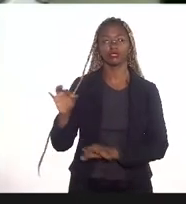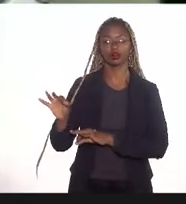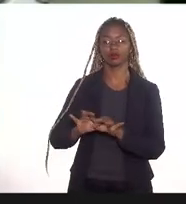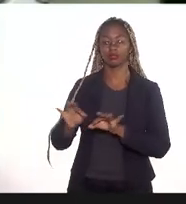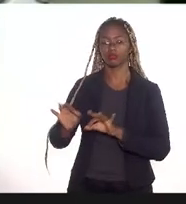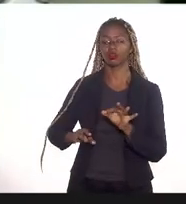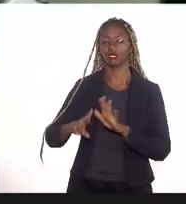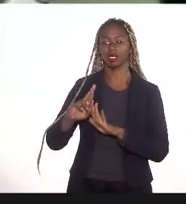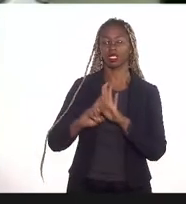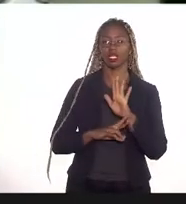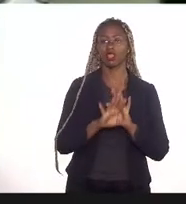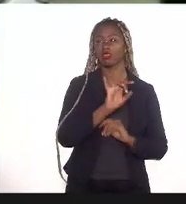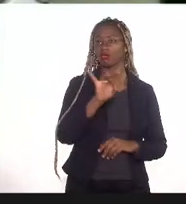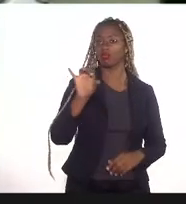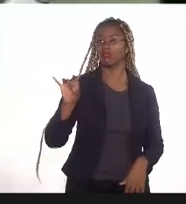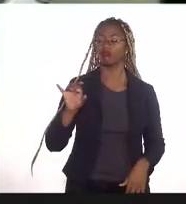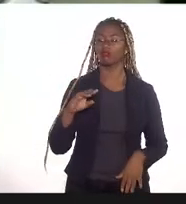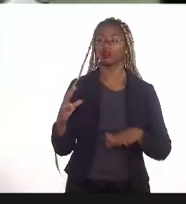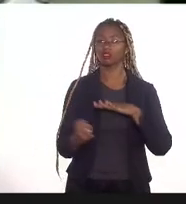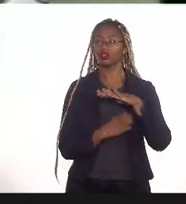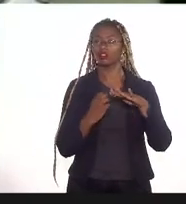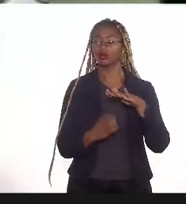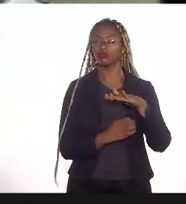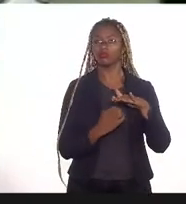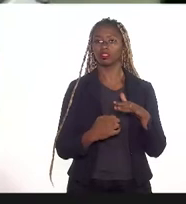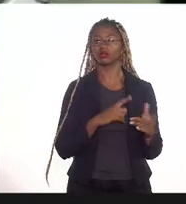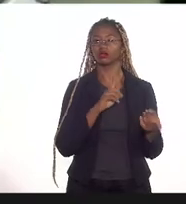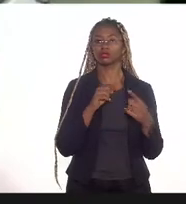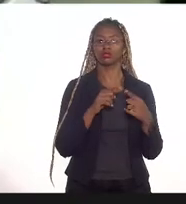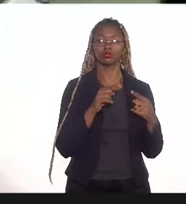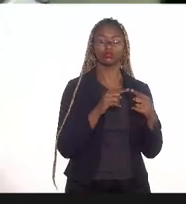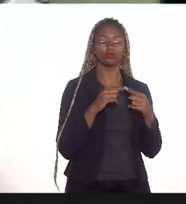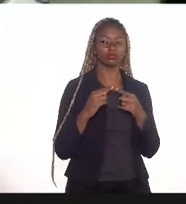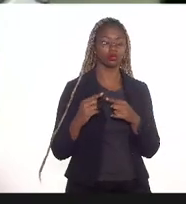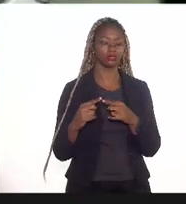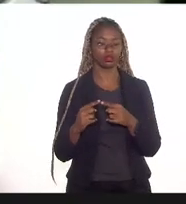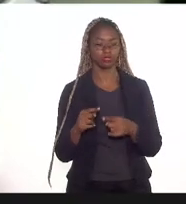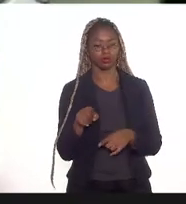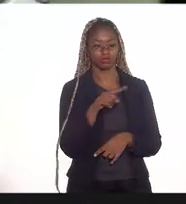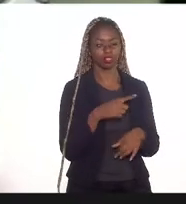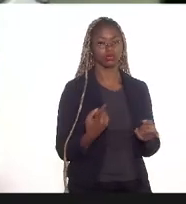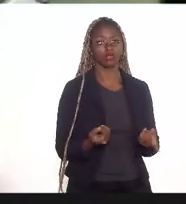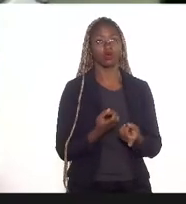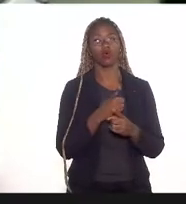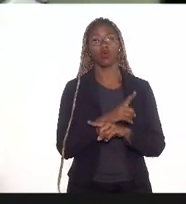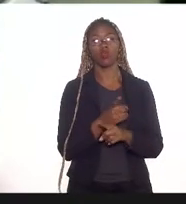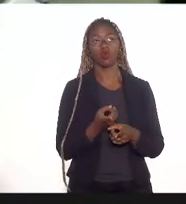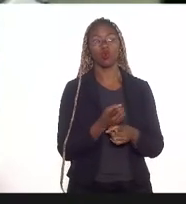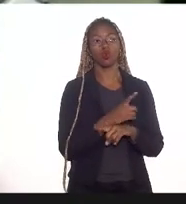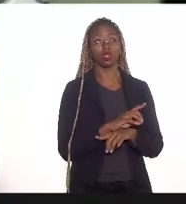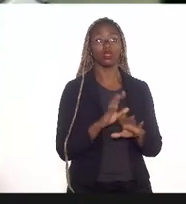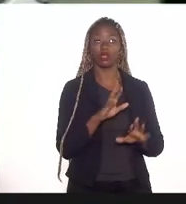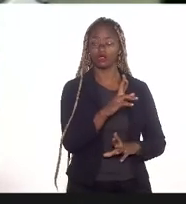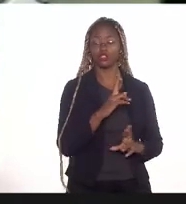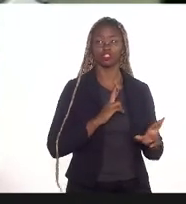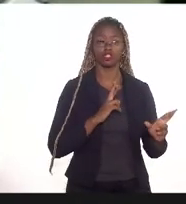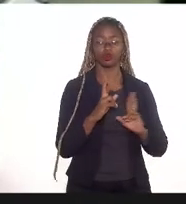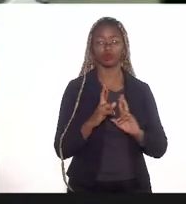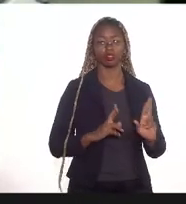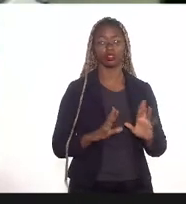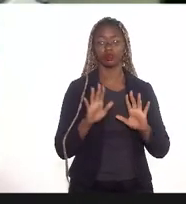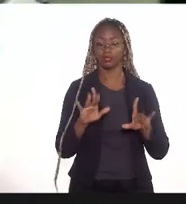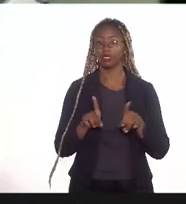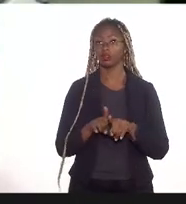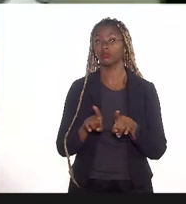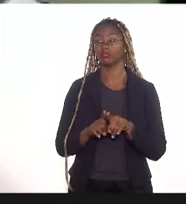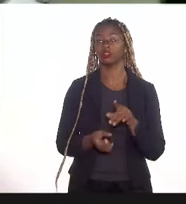para cada empresa de acordo com as suas contrapartidas. Eu gostaria de frisar também a contrapartida de